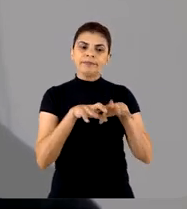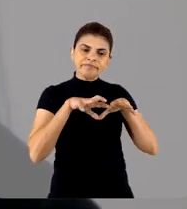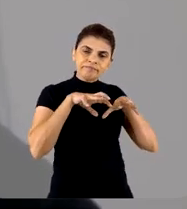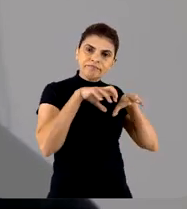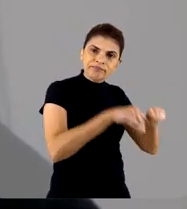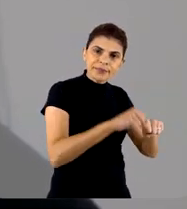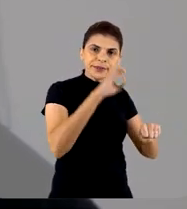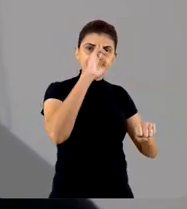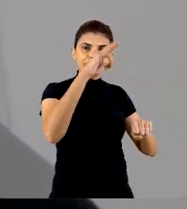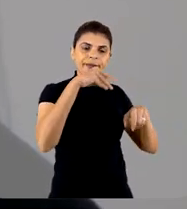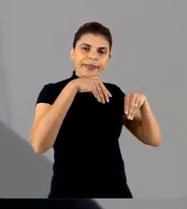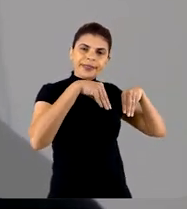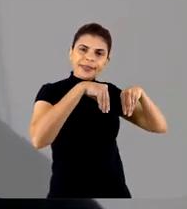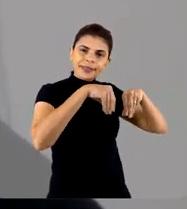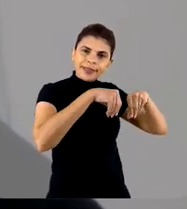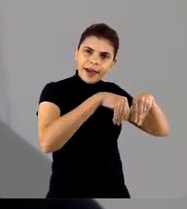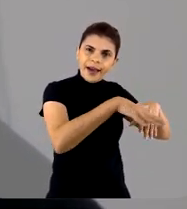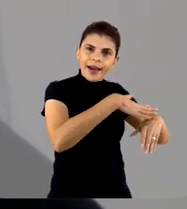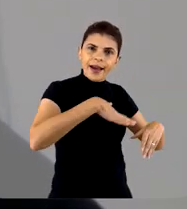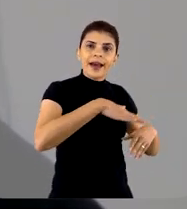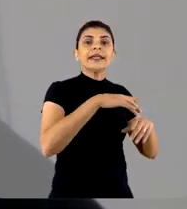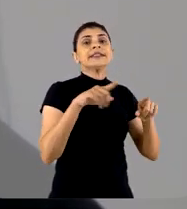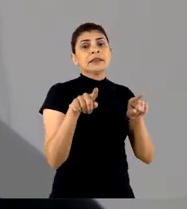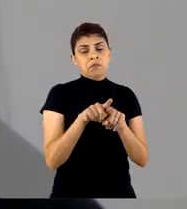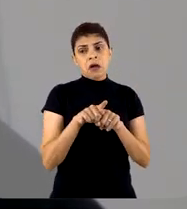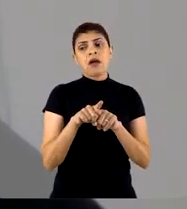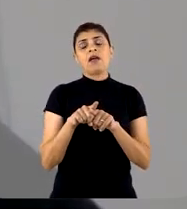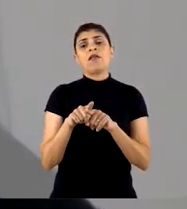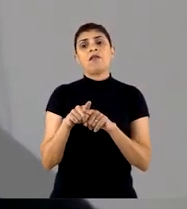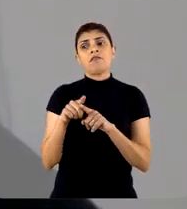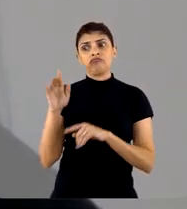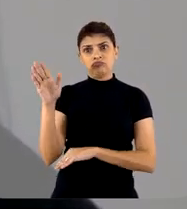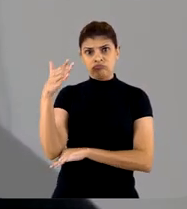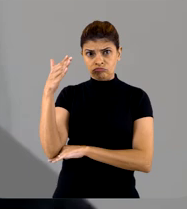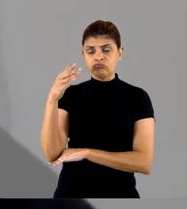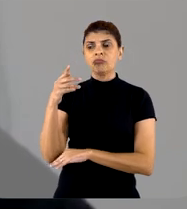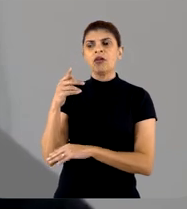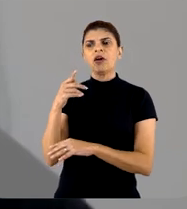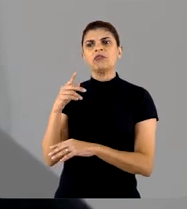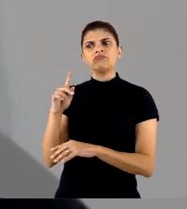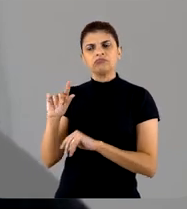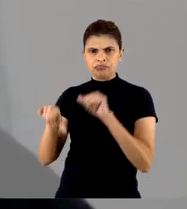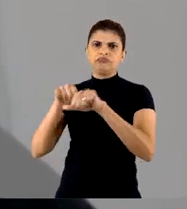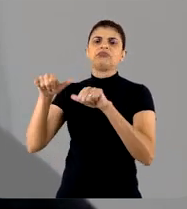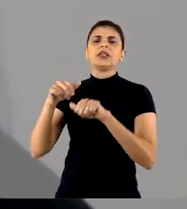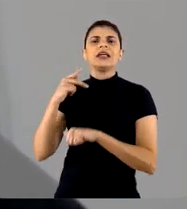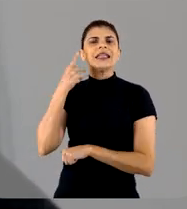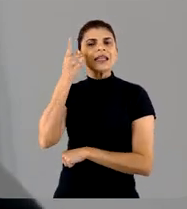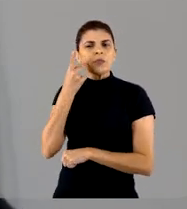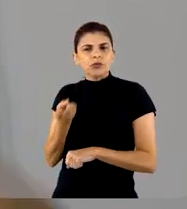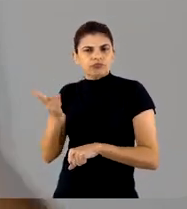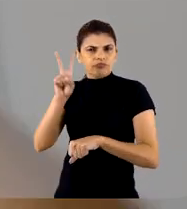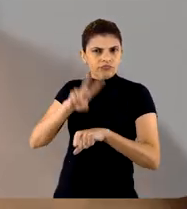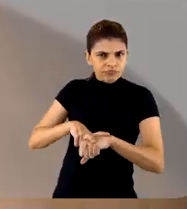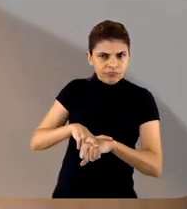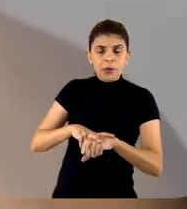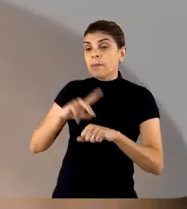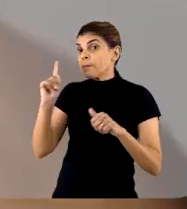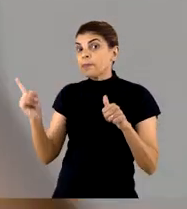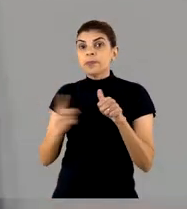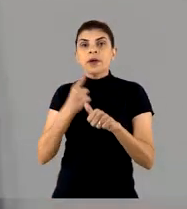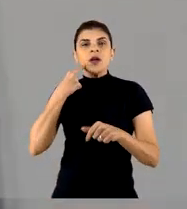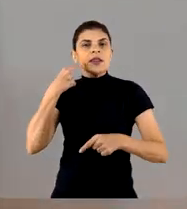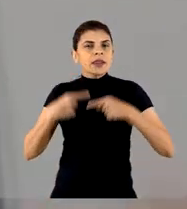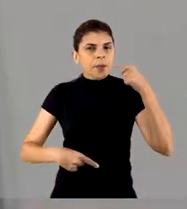latifúndio, né? E essa bandeira, José de Castro, ele vira deputado durante dois mandatos, vira um dos